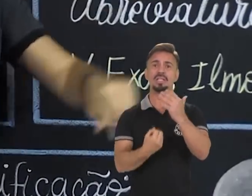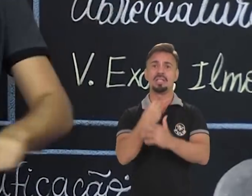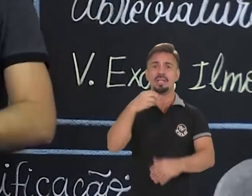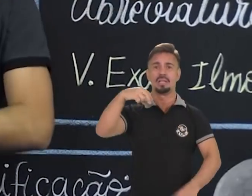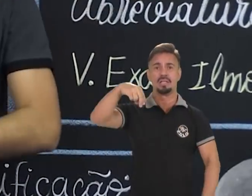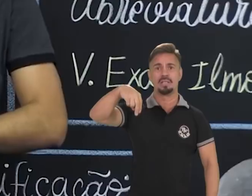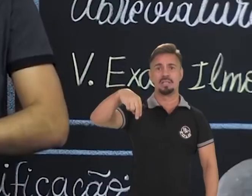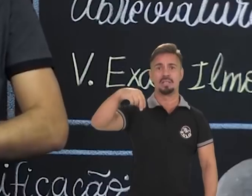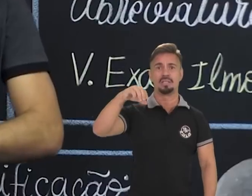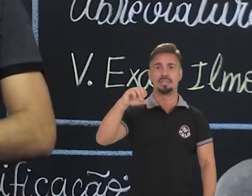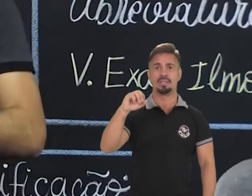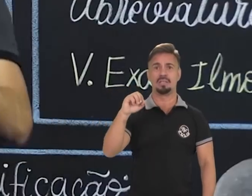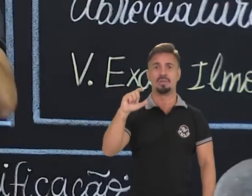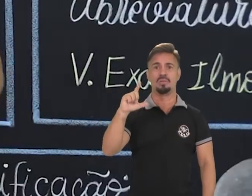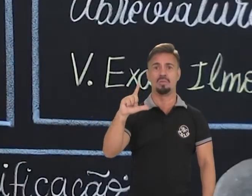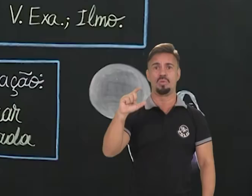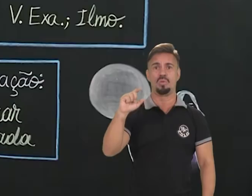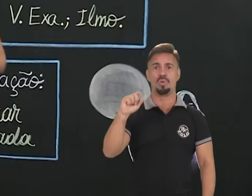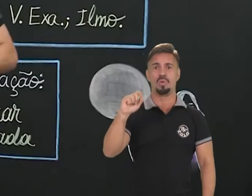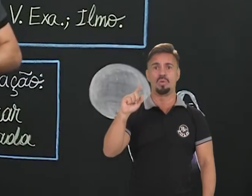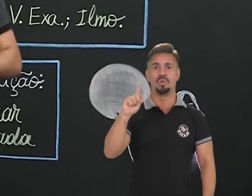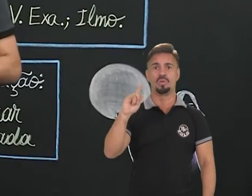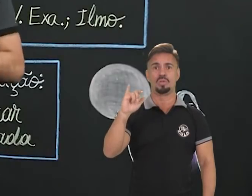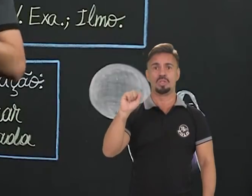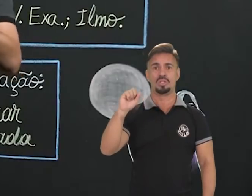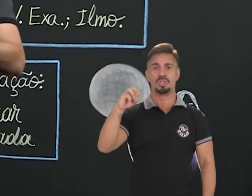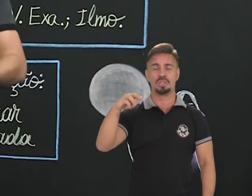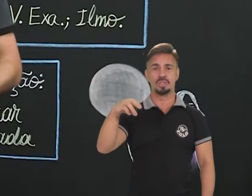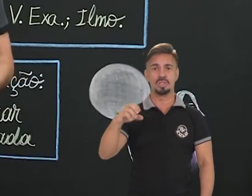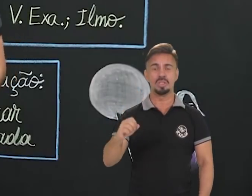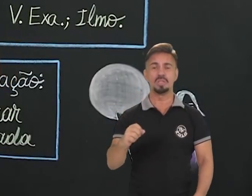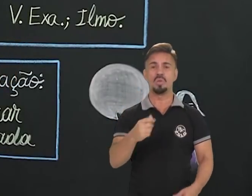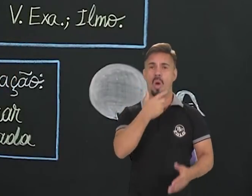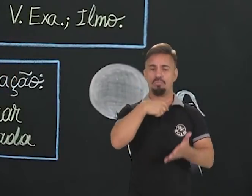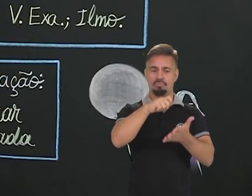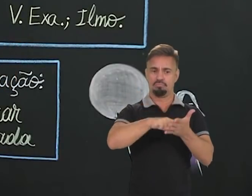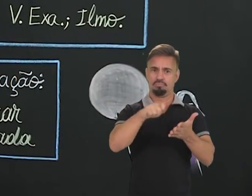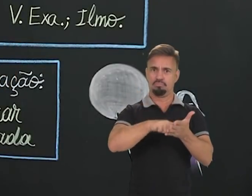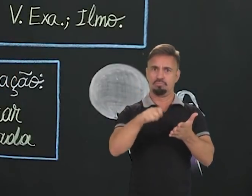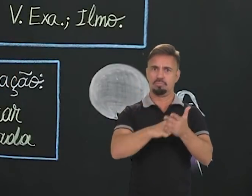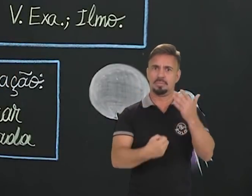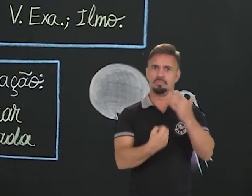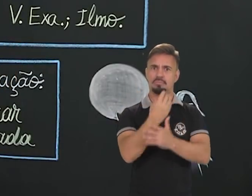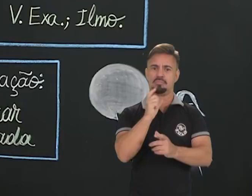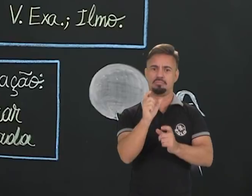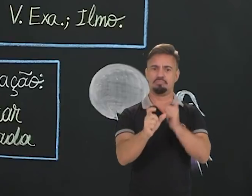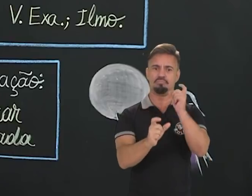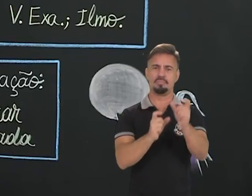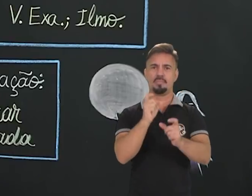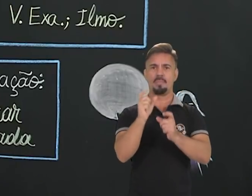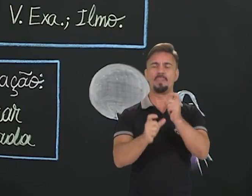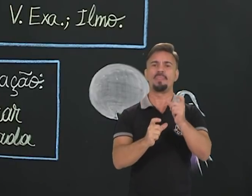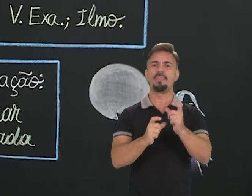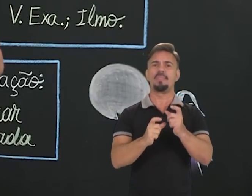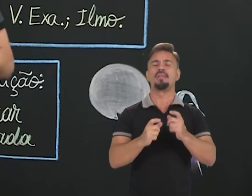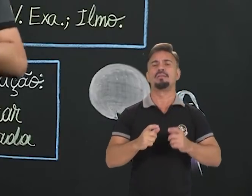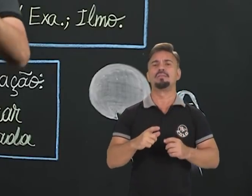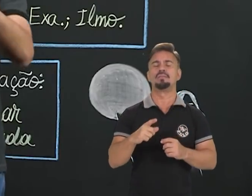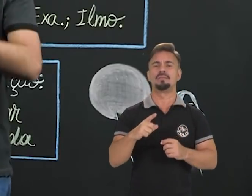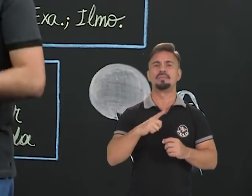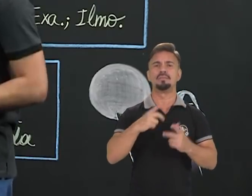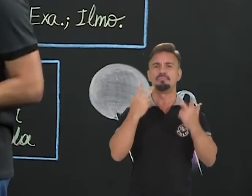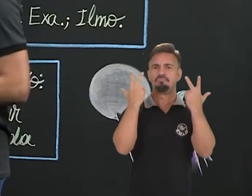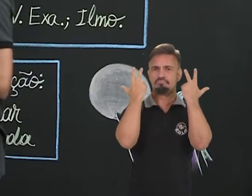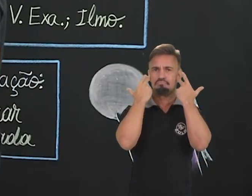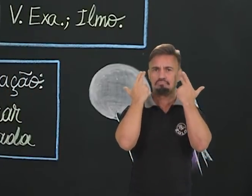um neologismo. Tem escritores que também são muito hábeis na criação de neologismos, então um recurso literário também comum